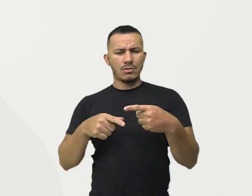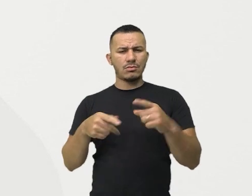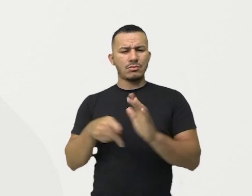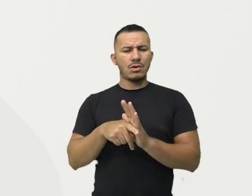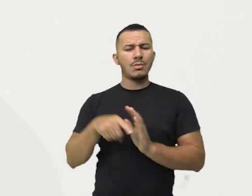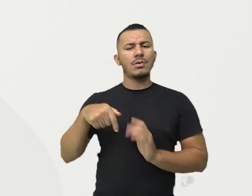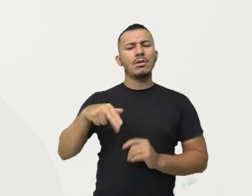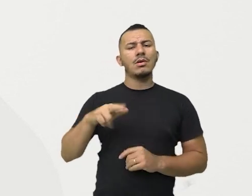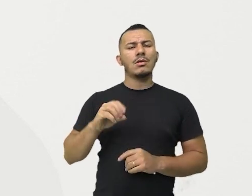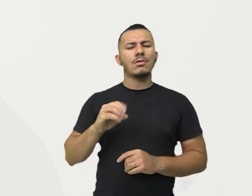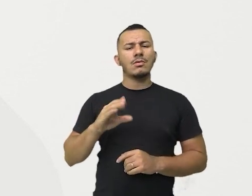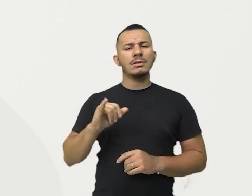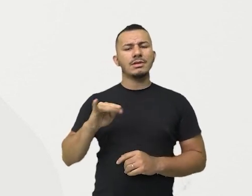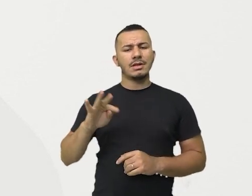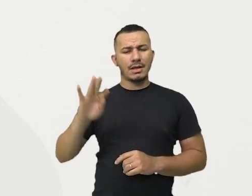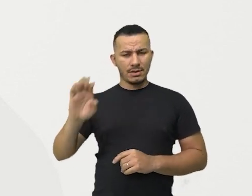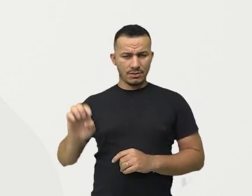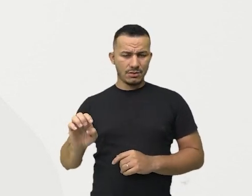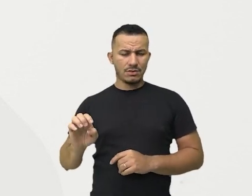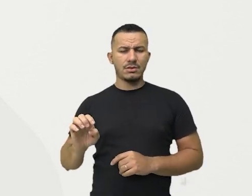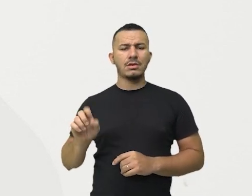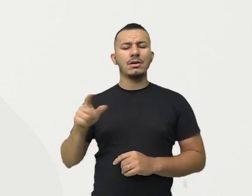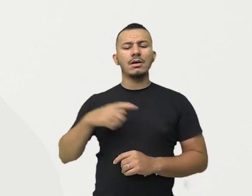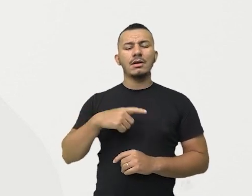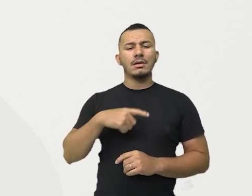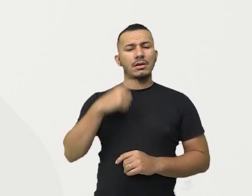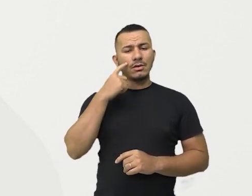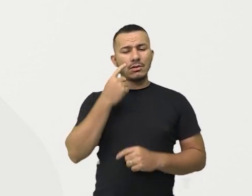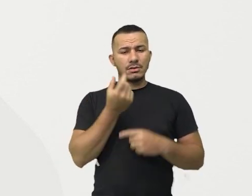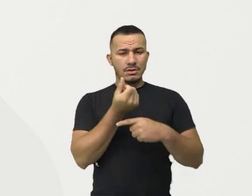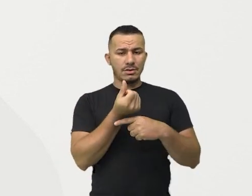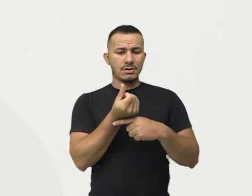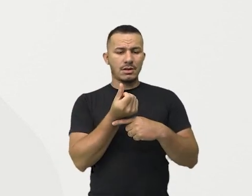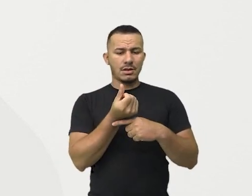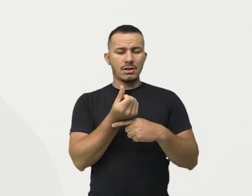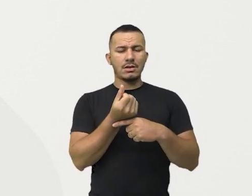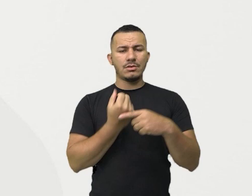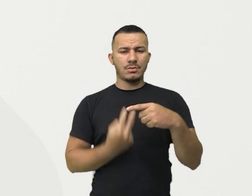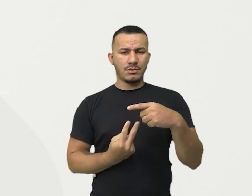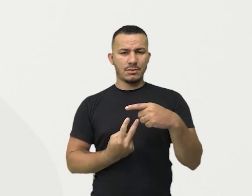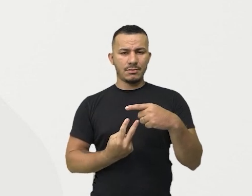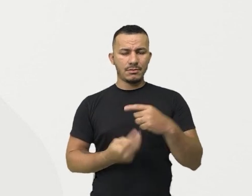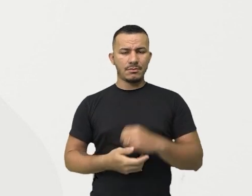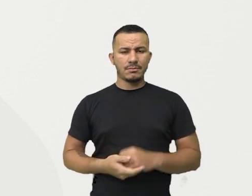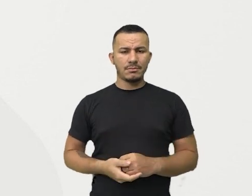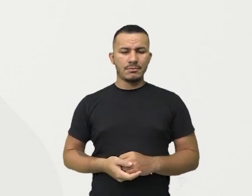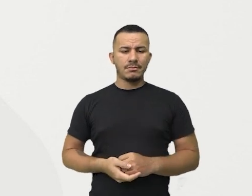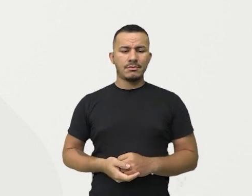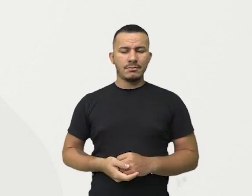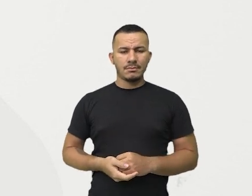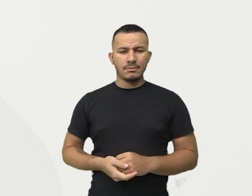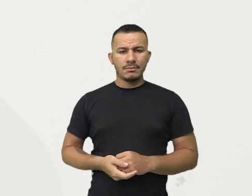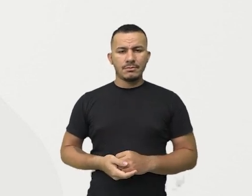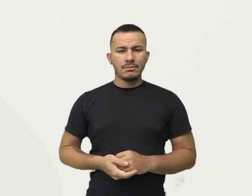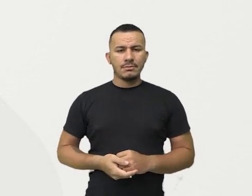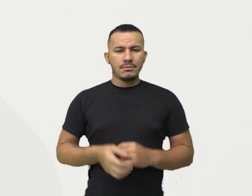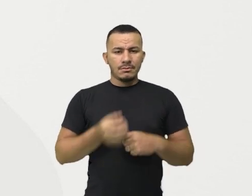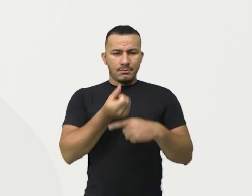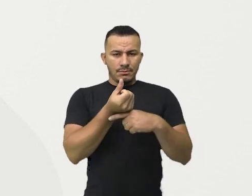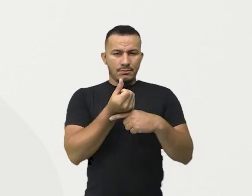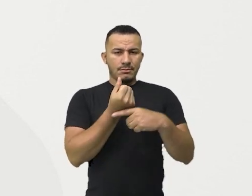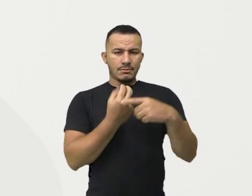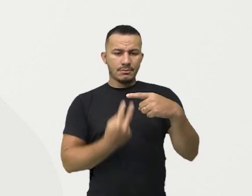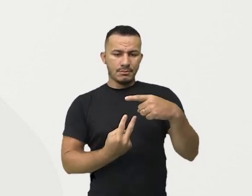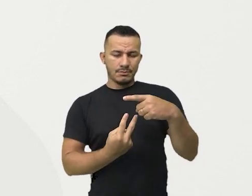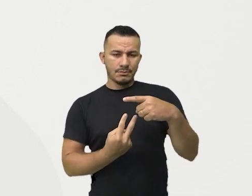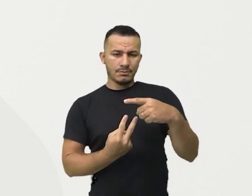uma divisão, tem que ficar esperto o seguinte, ó, nós temos 6 por 2, ó. Nós temos 6 por 2, o